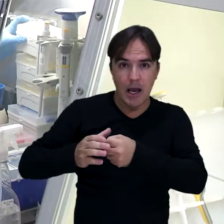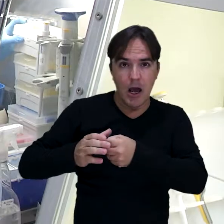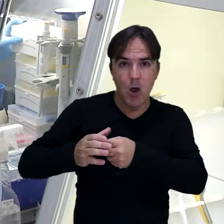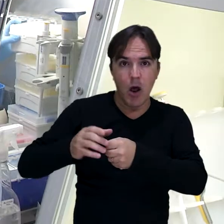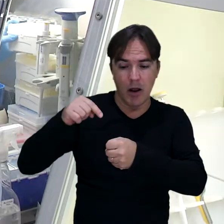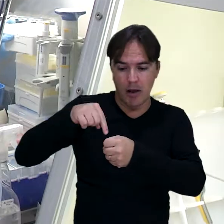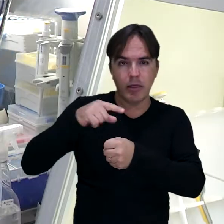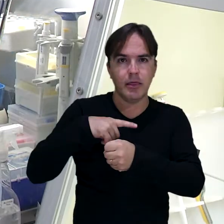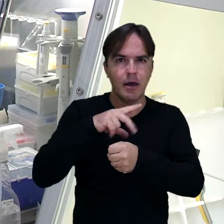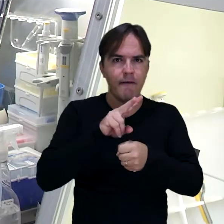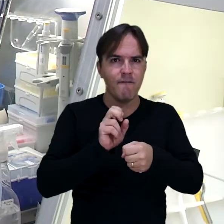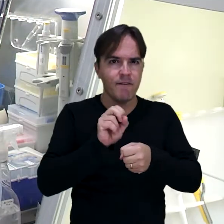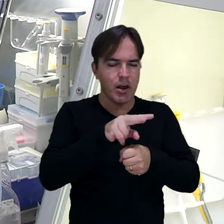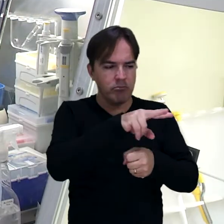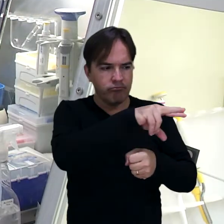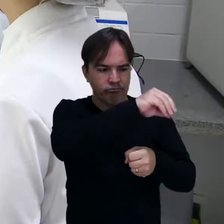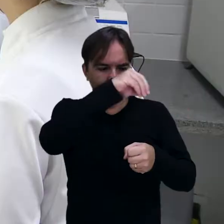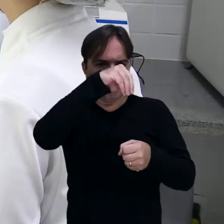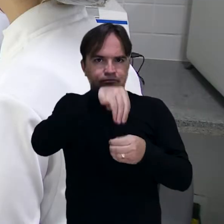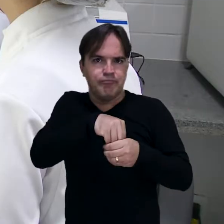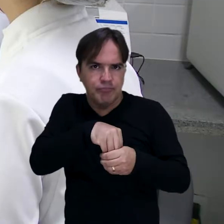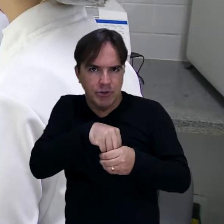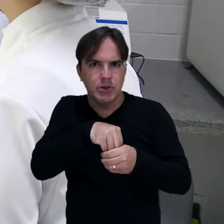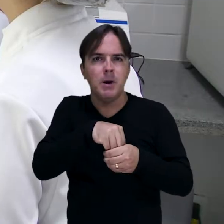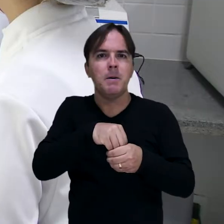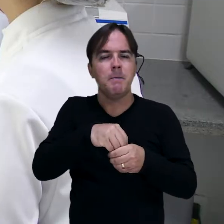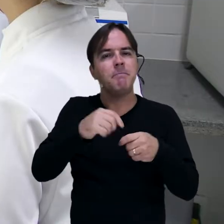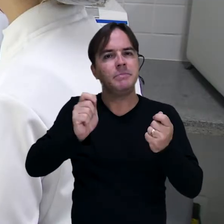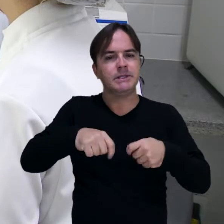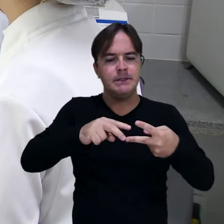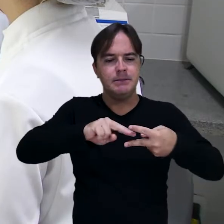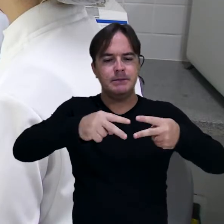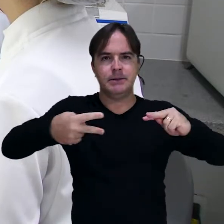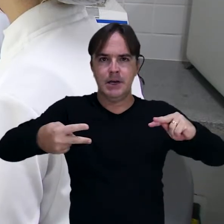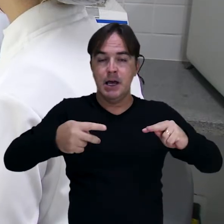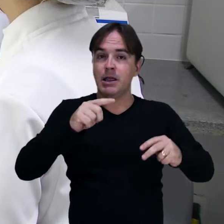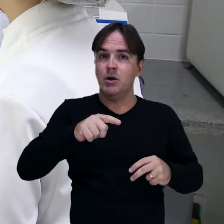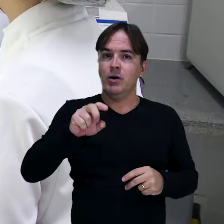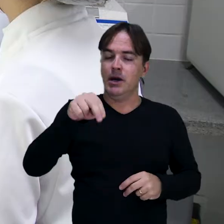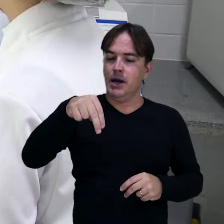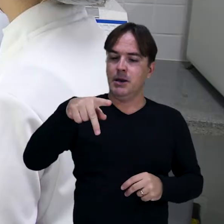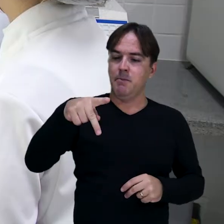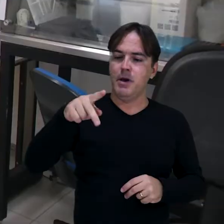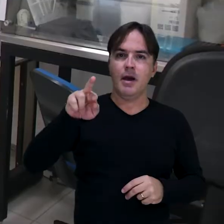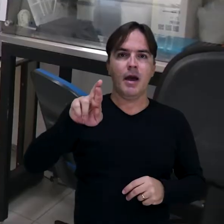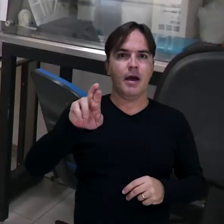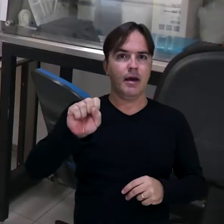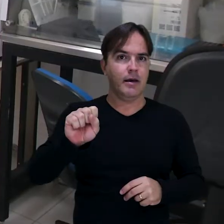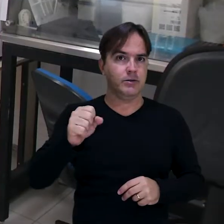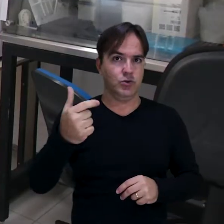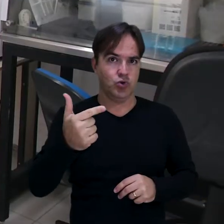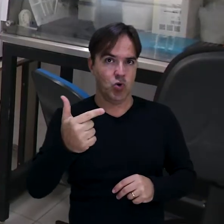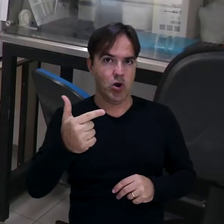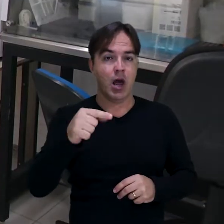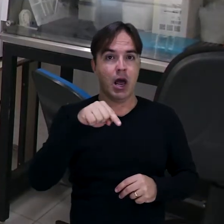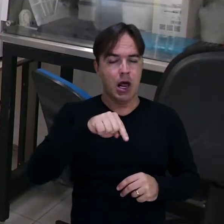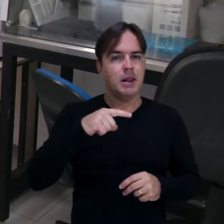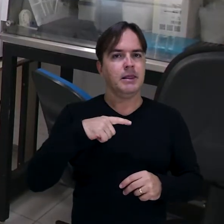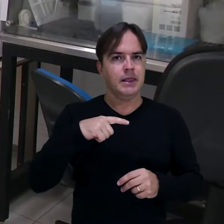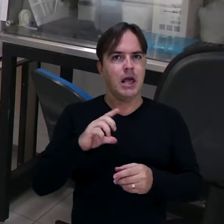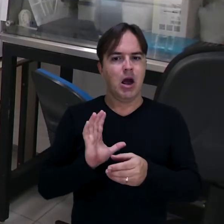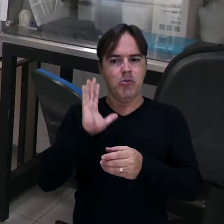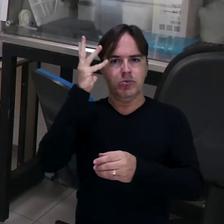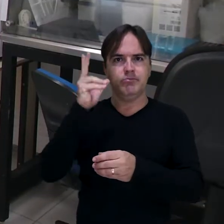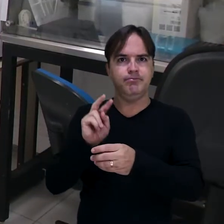se ligar a uma enzima conversora de angiotensina e aí o TMPRSS2 vai clivar e ativar para que o